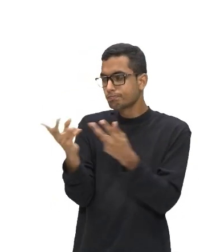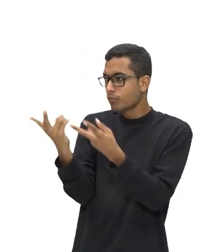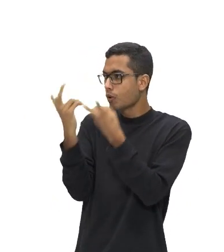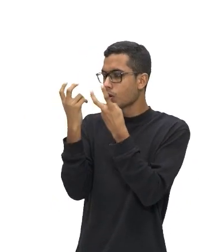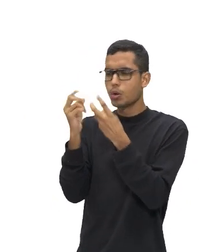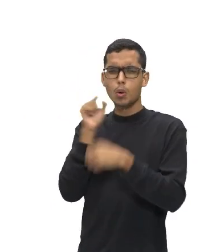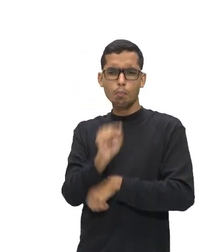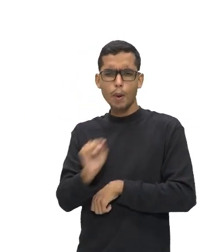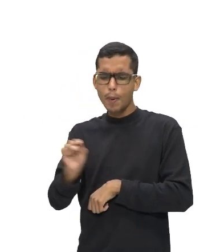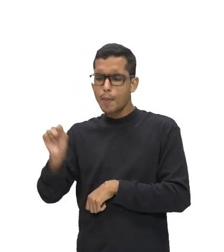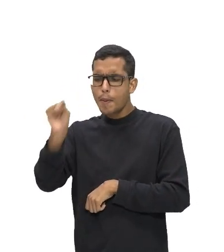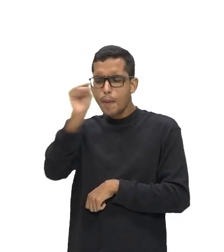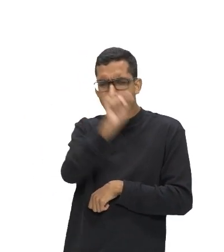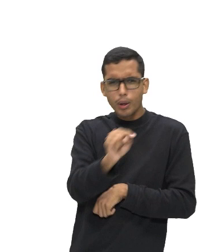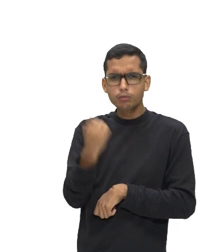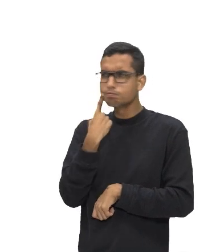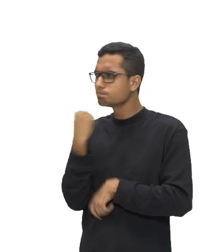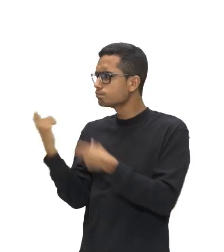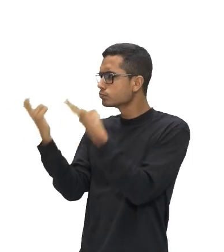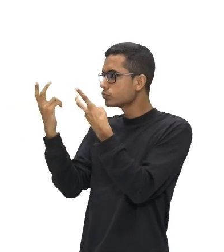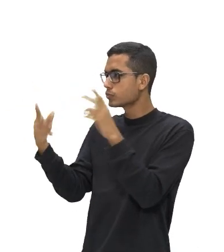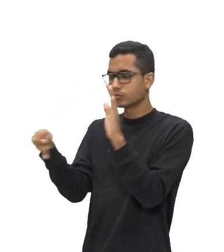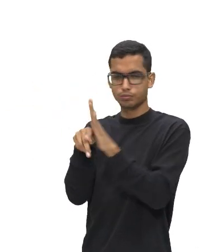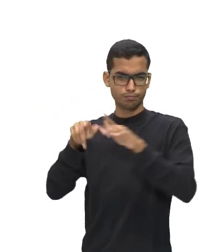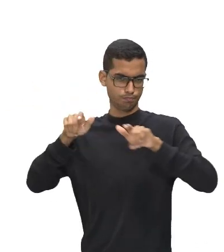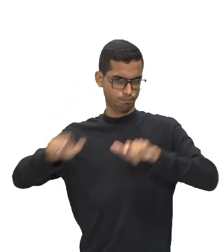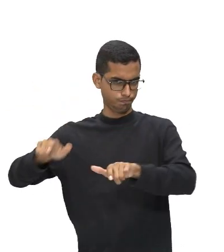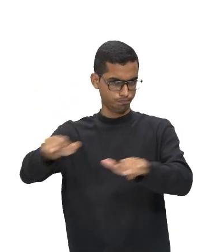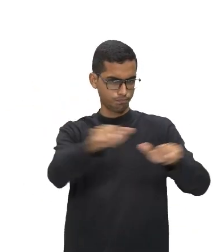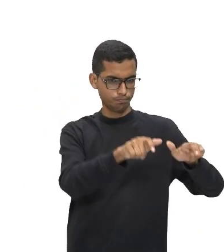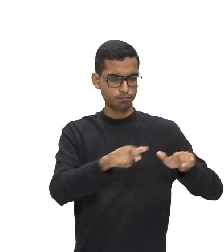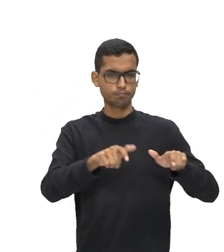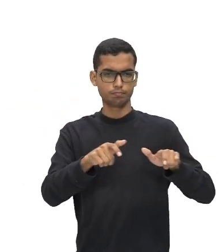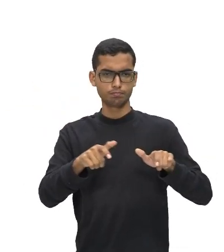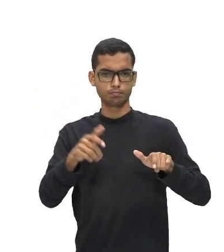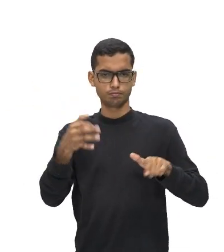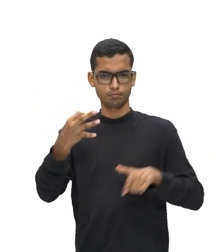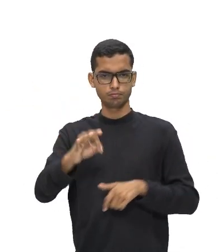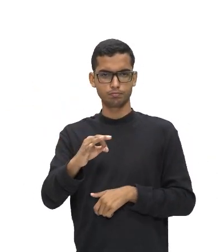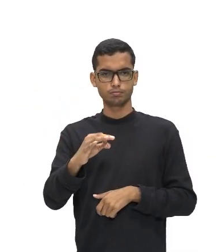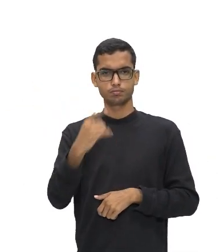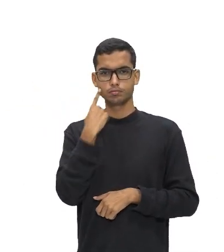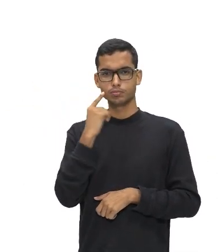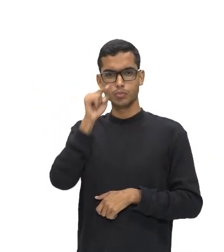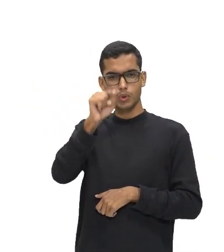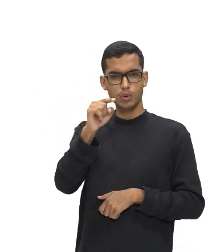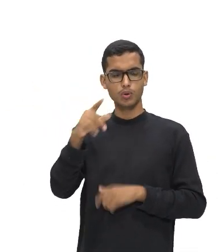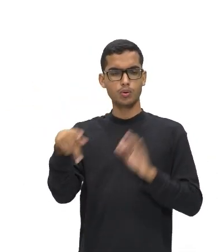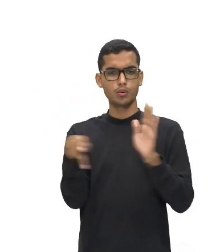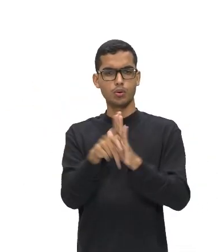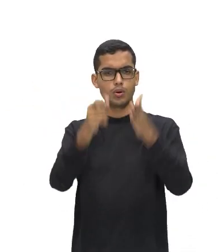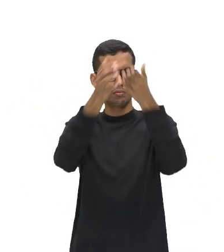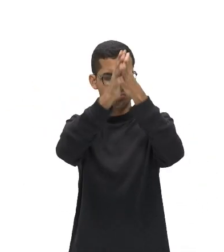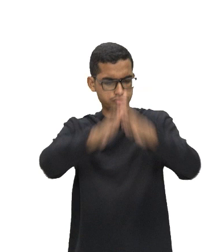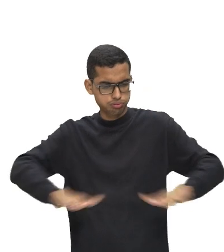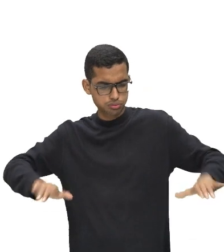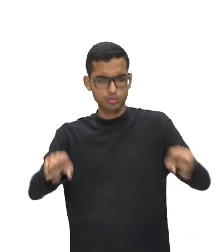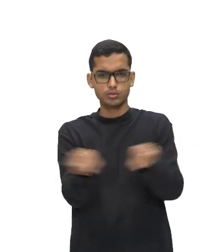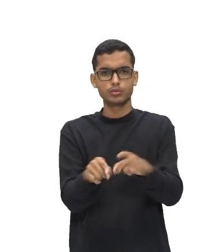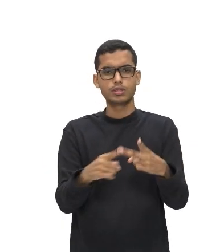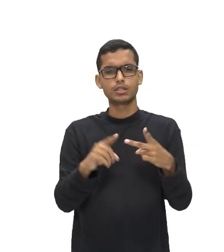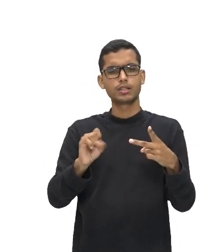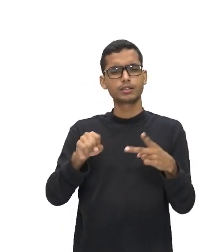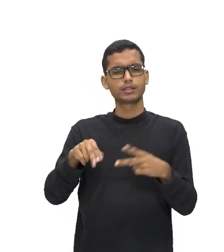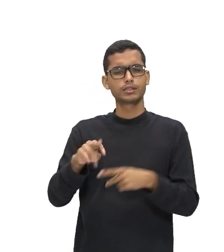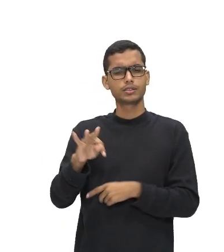são cidades. Então, na parte superior do Amazonas está identificado São Gabriel da Cachoeira, Santa Isabel do Rio